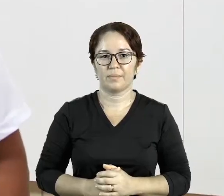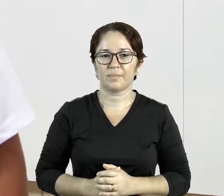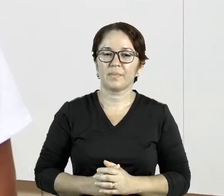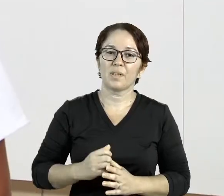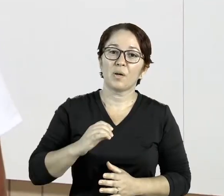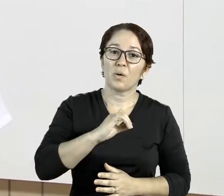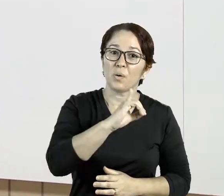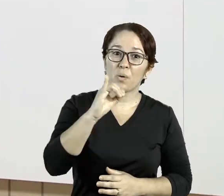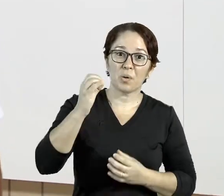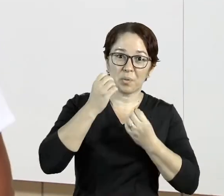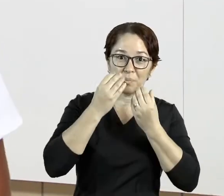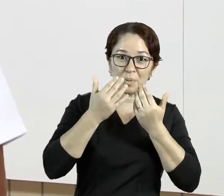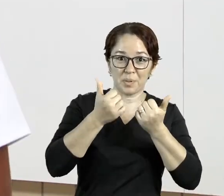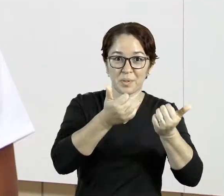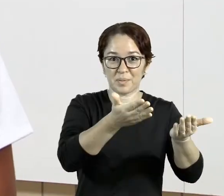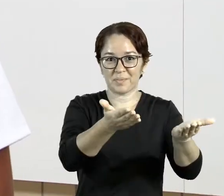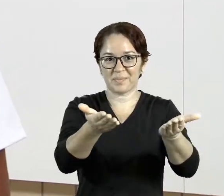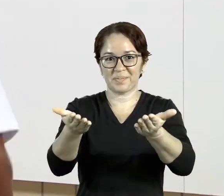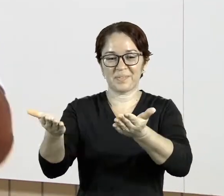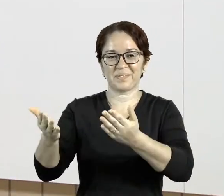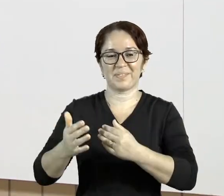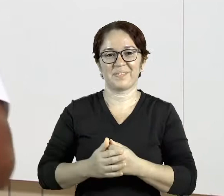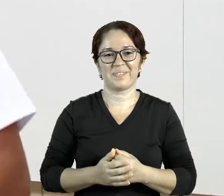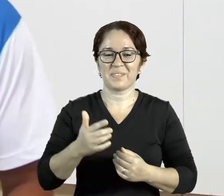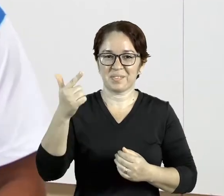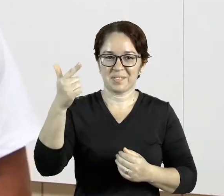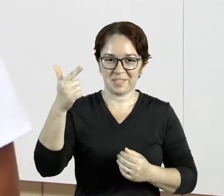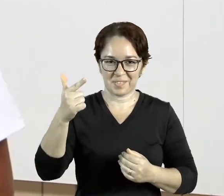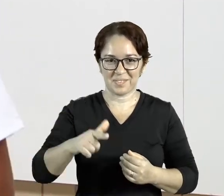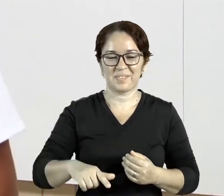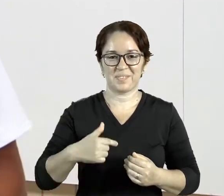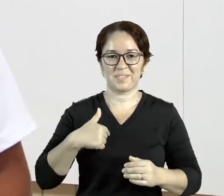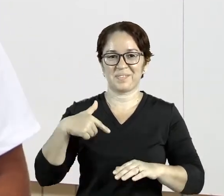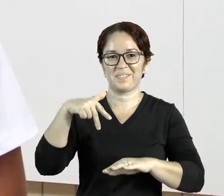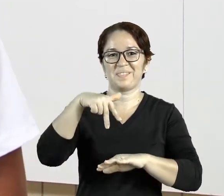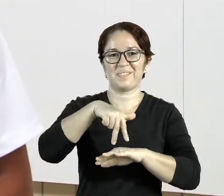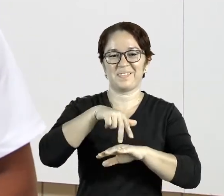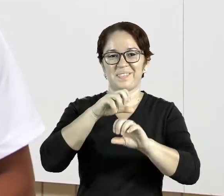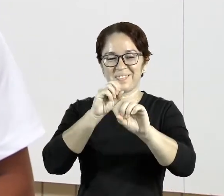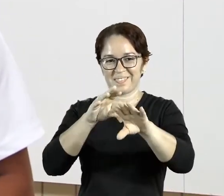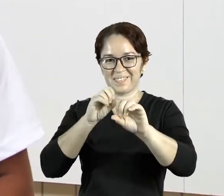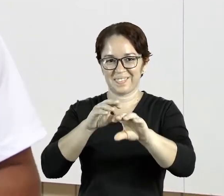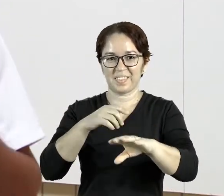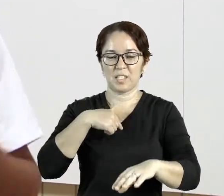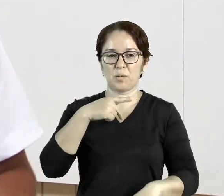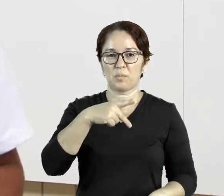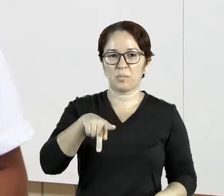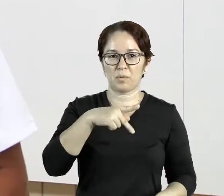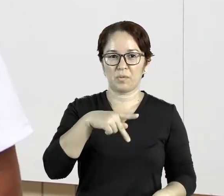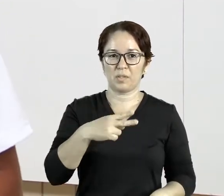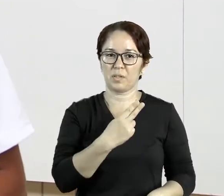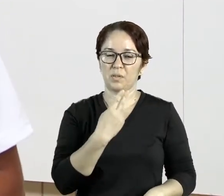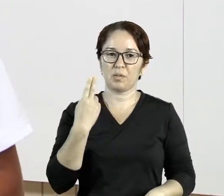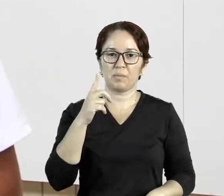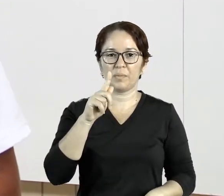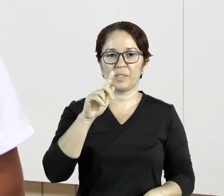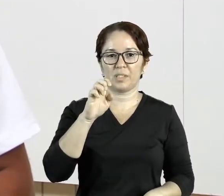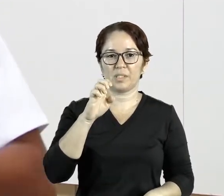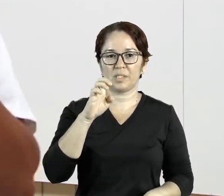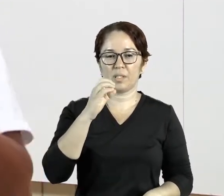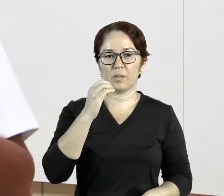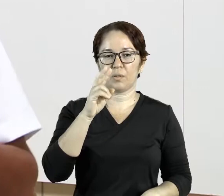Olá, galerinha! Tudo bem com vocês, mais uma vez? Bom, gente, me chamo professor Giovanni, trabalho na Rede Municipal de Educação de